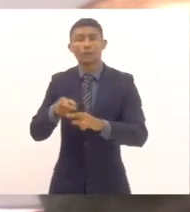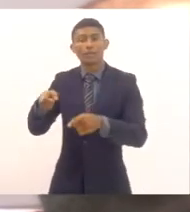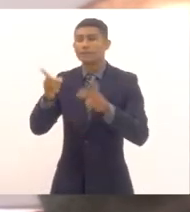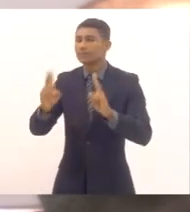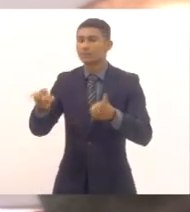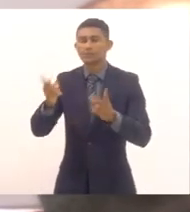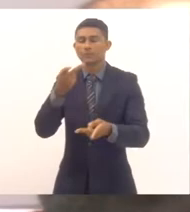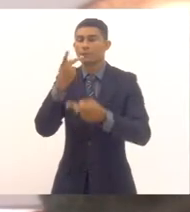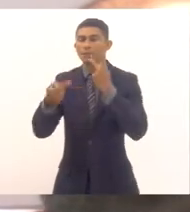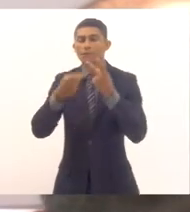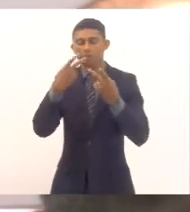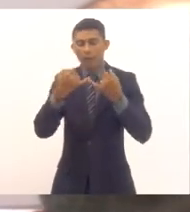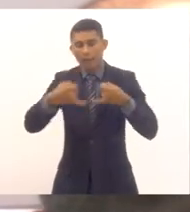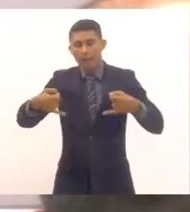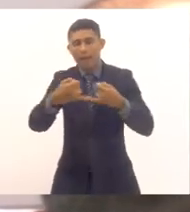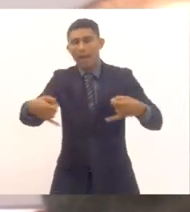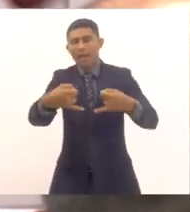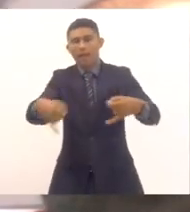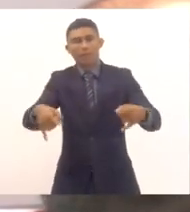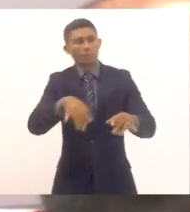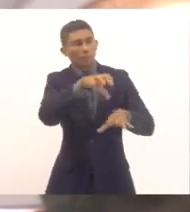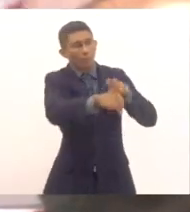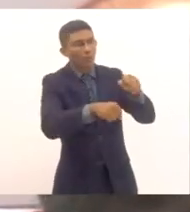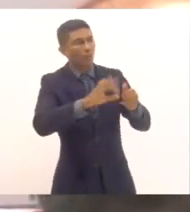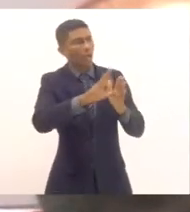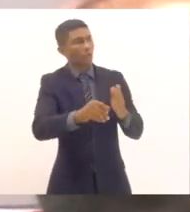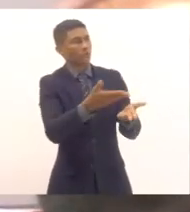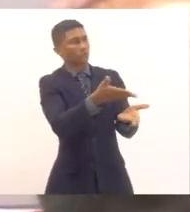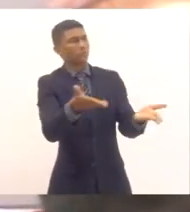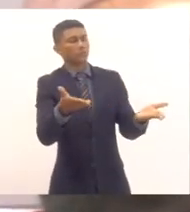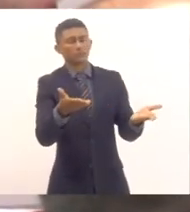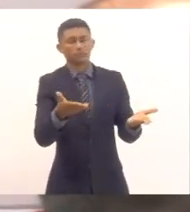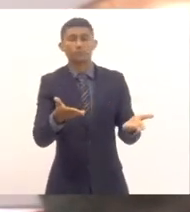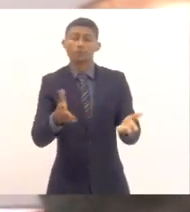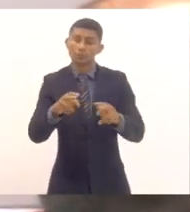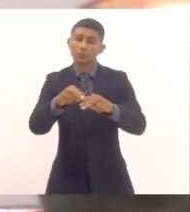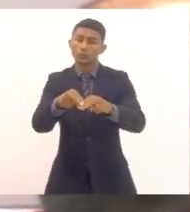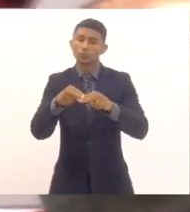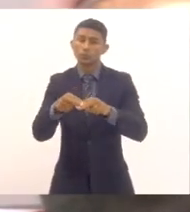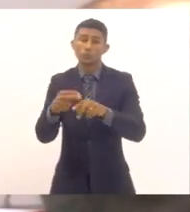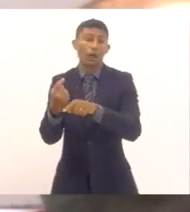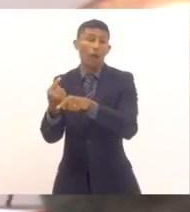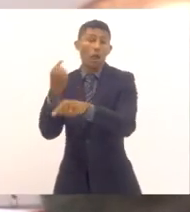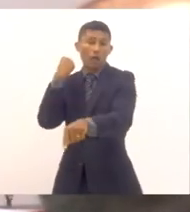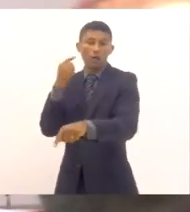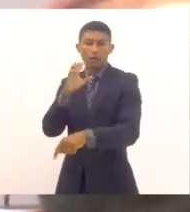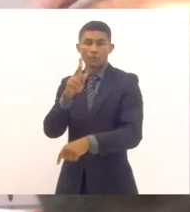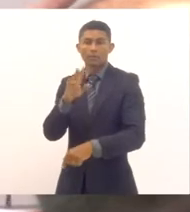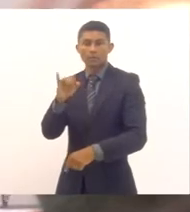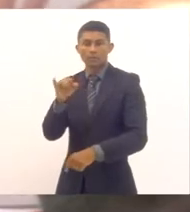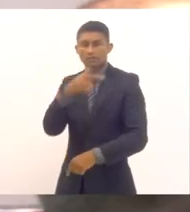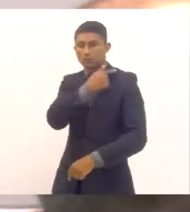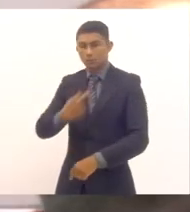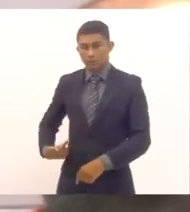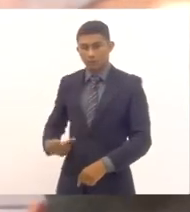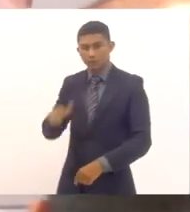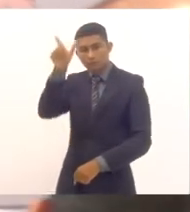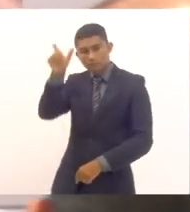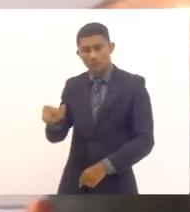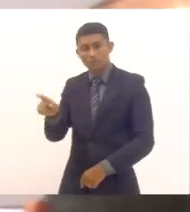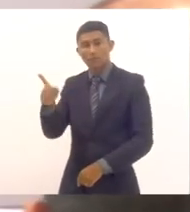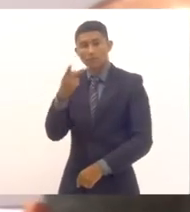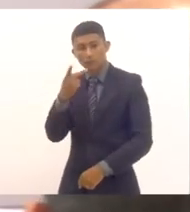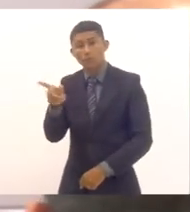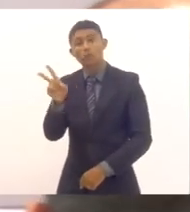capa bom então por isso que lá atrás no início a CPI logo depois da posição do governador que se queria